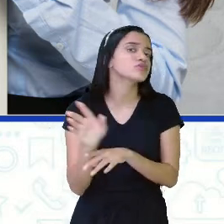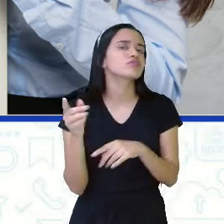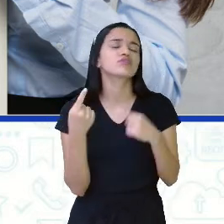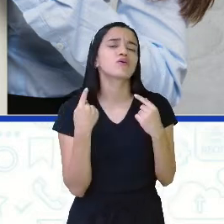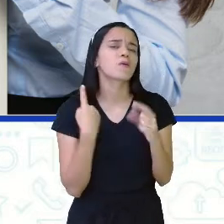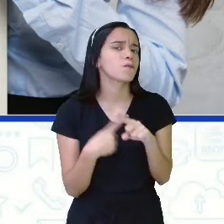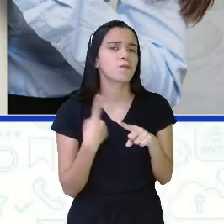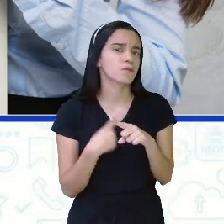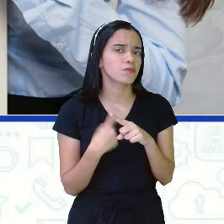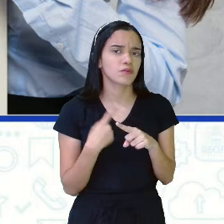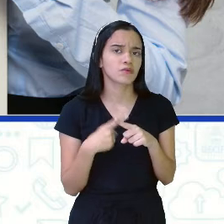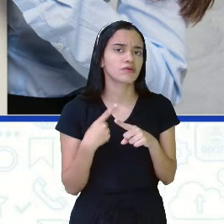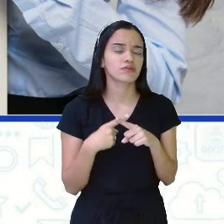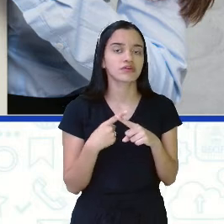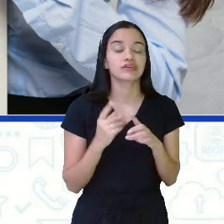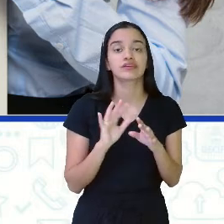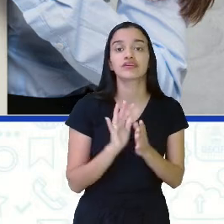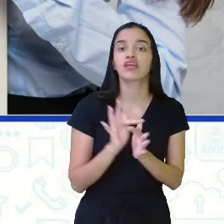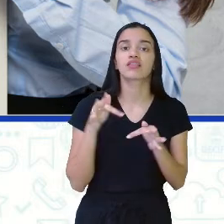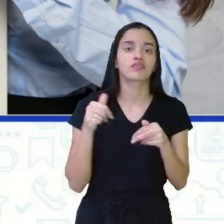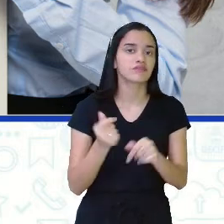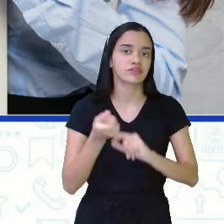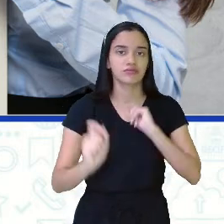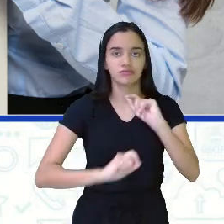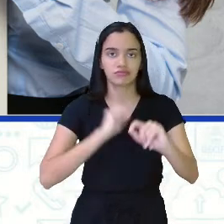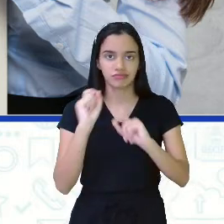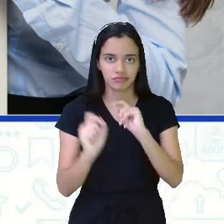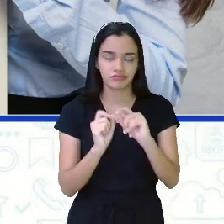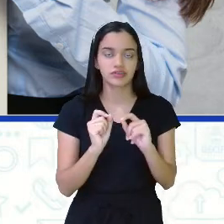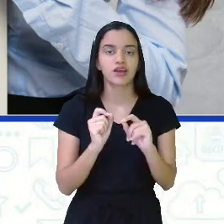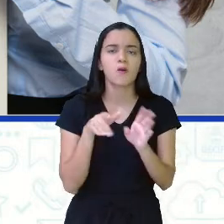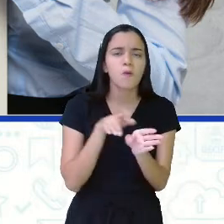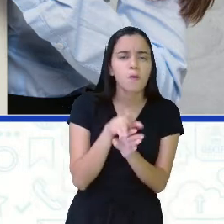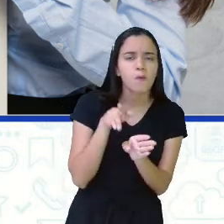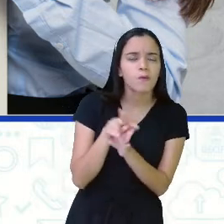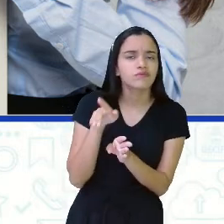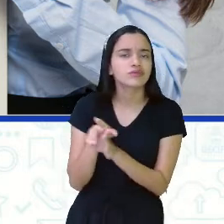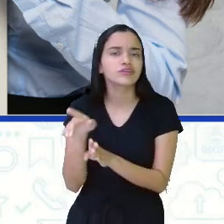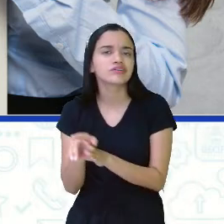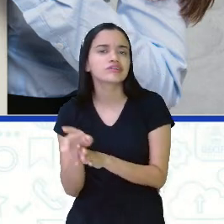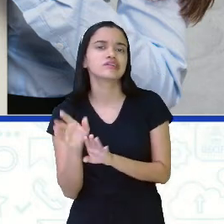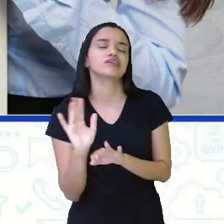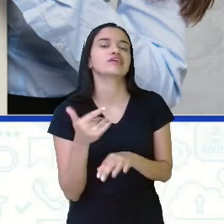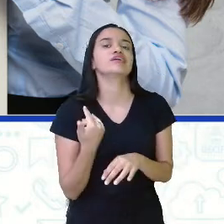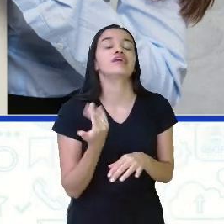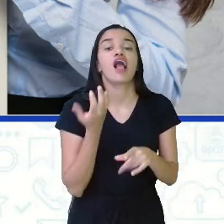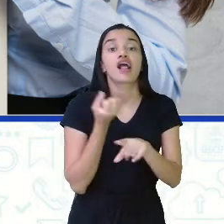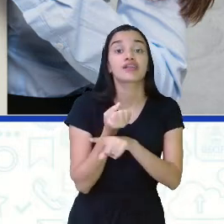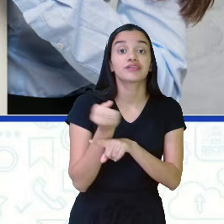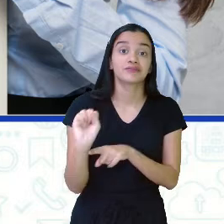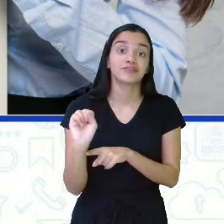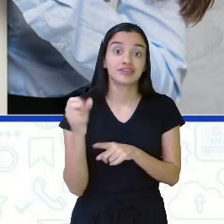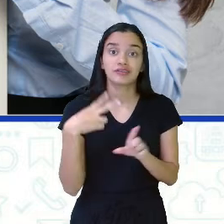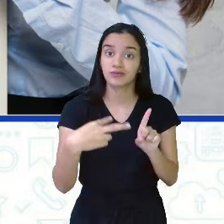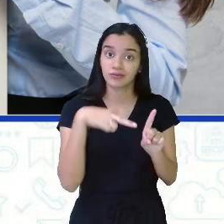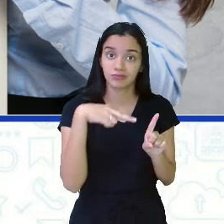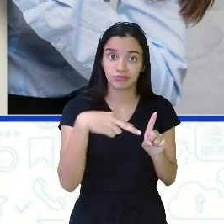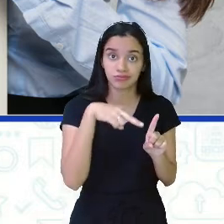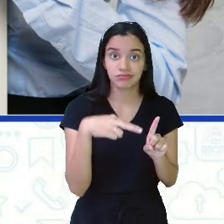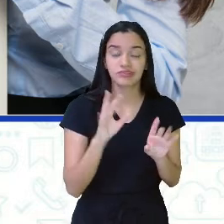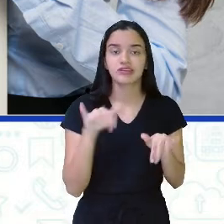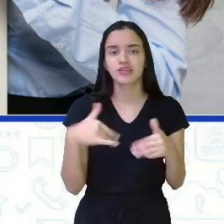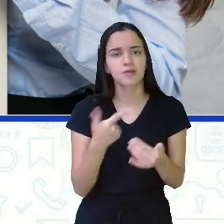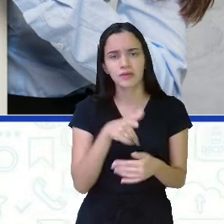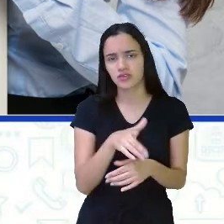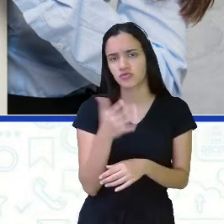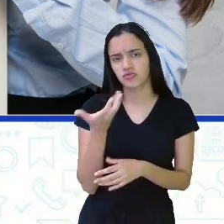Camille? Porque uma das finalidades é justamente o convencimento, essa defesa do ponto de vista. Então, mesmo